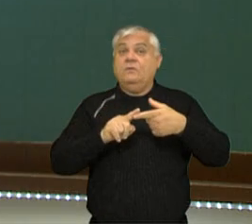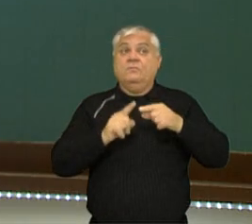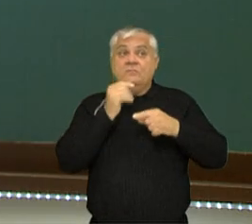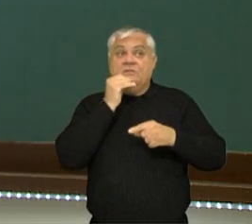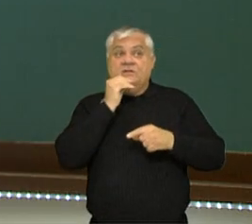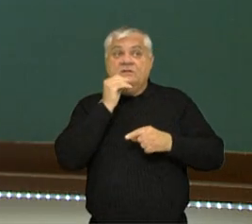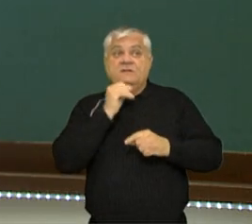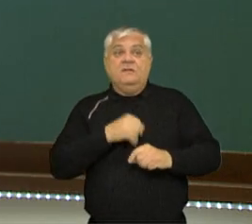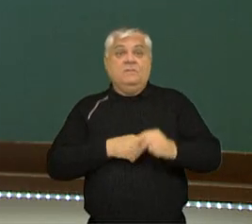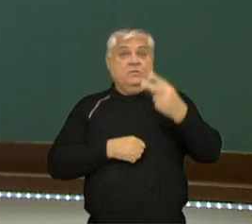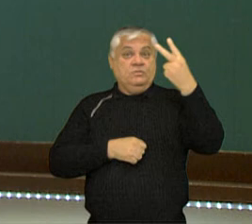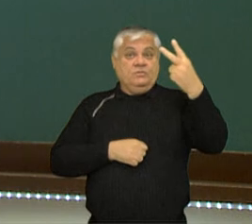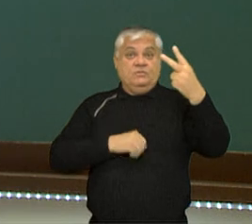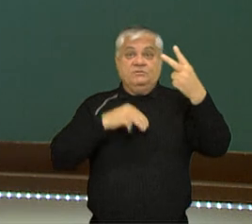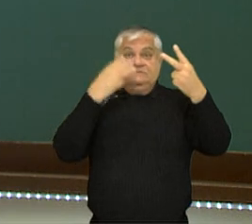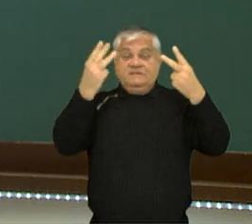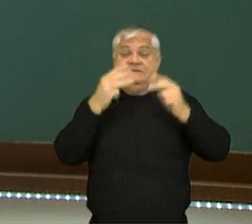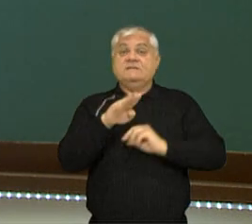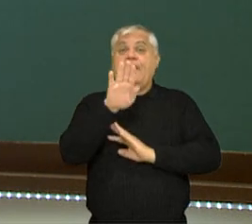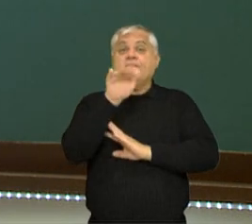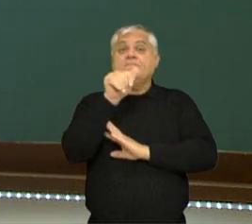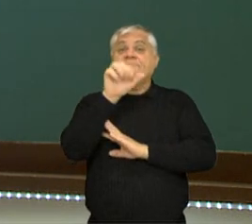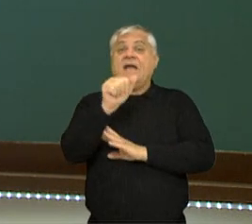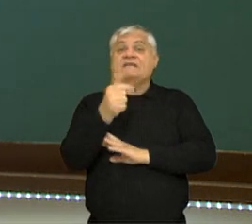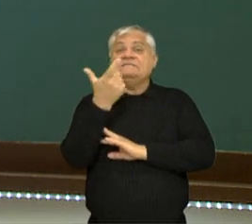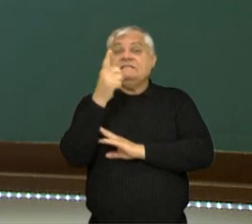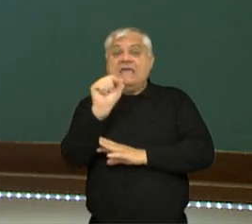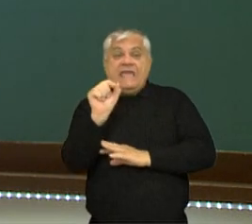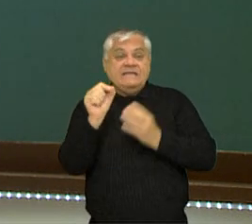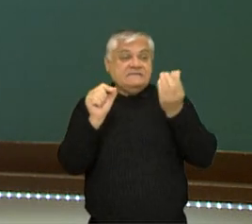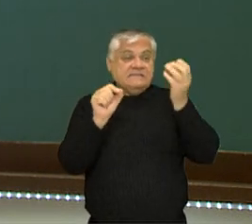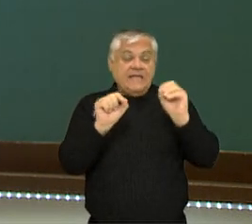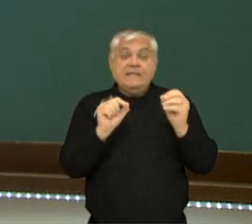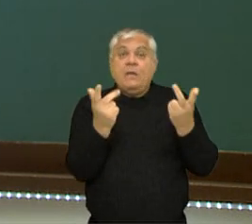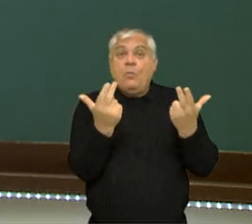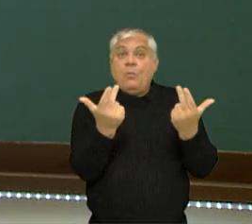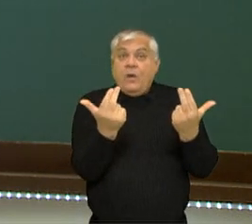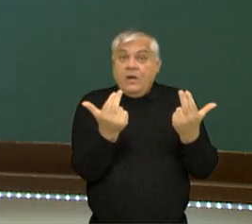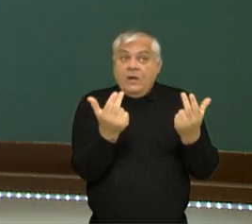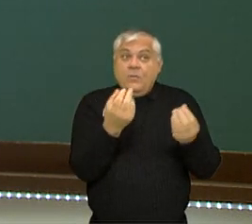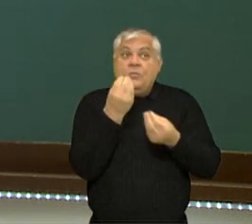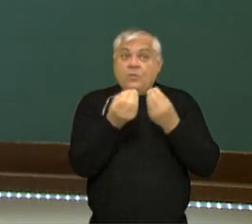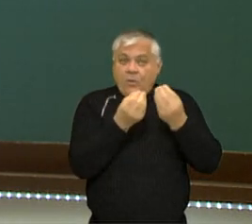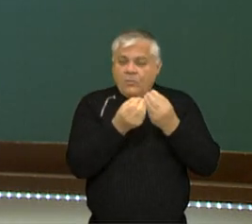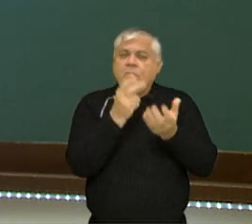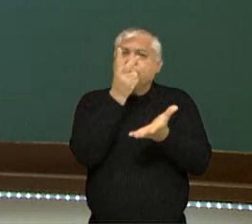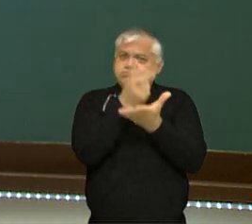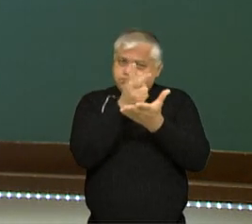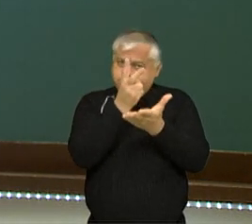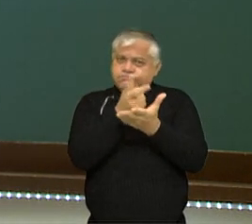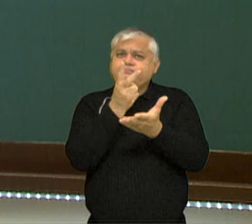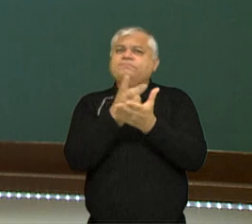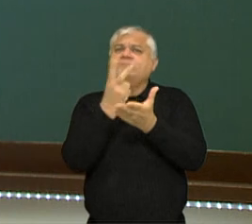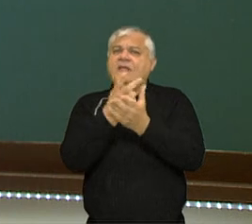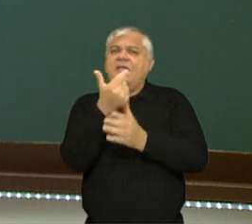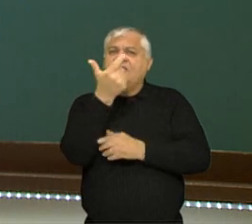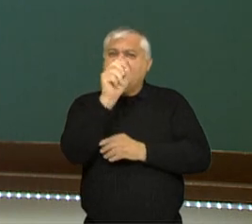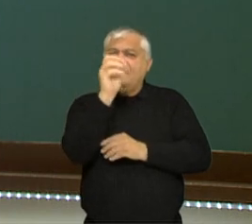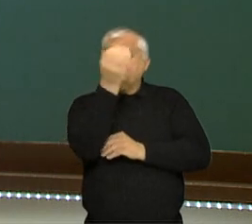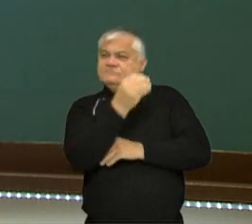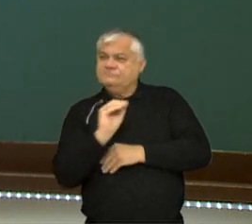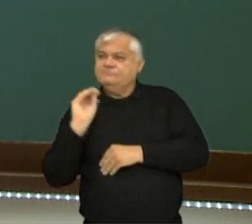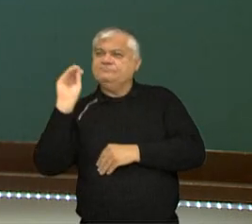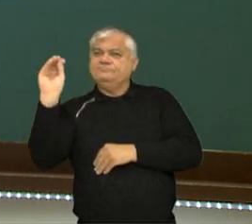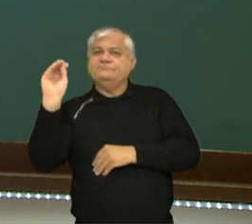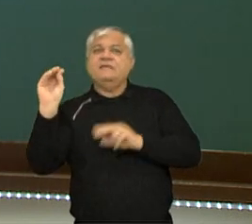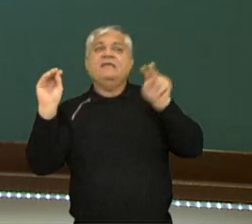mesma base. Na divisão de potências de mesma base, eu conservo a base, subtraio